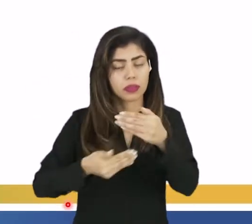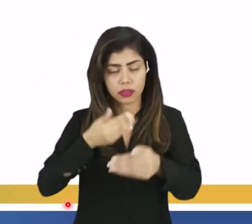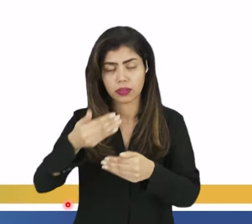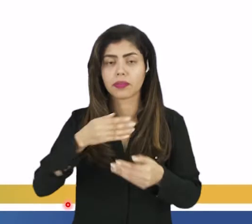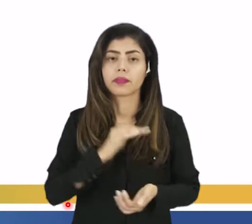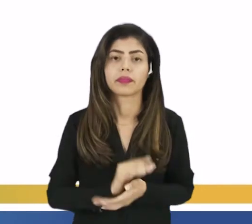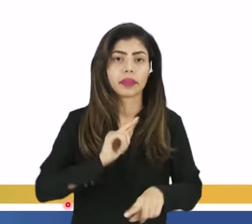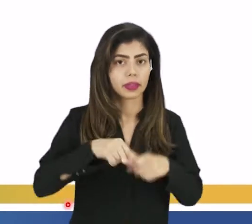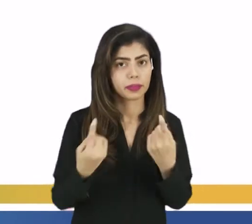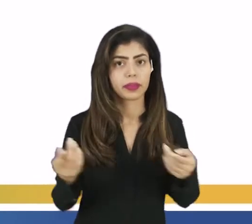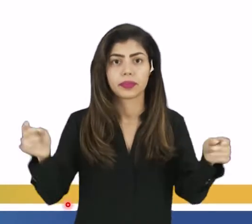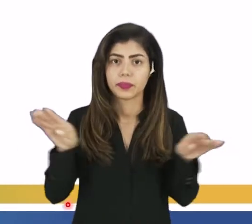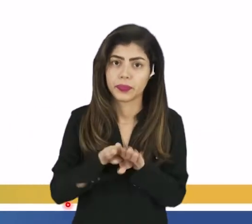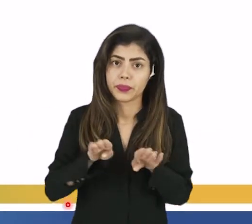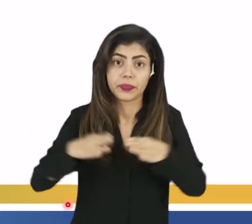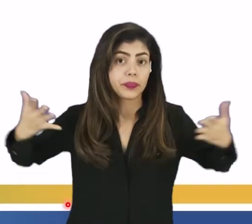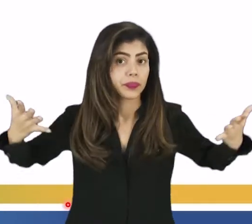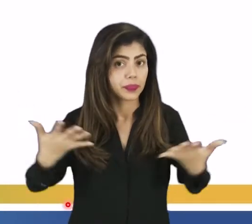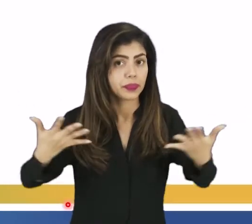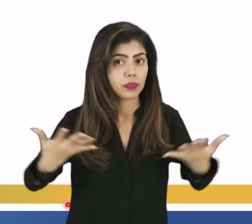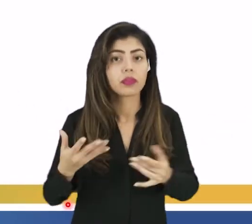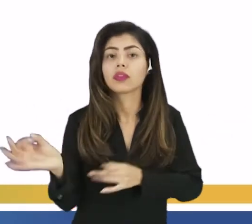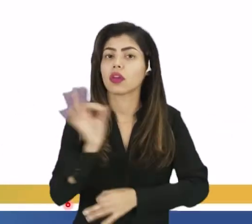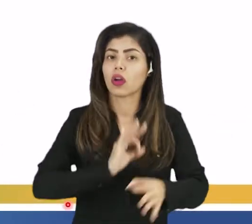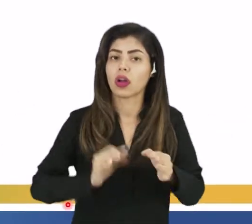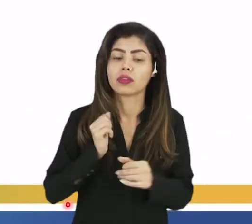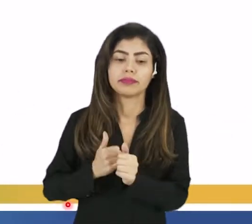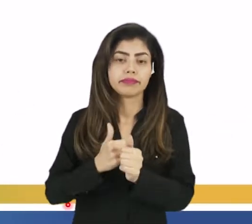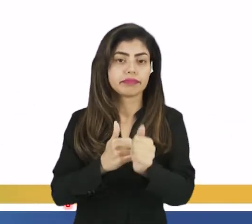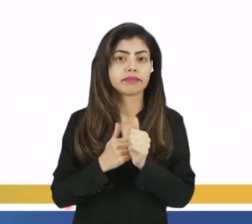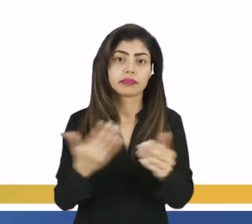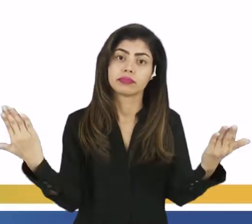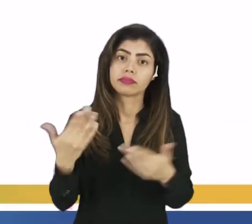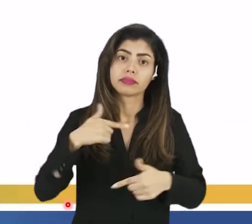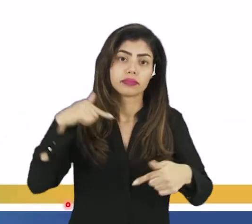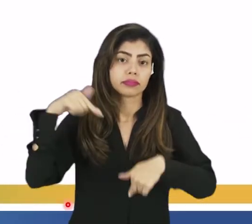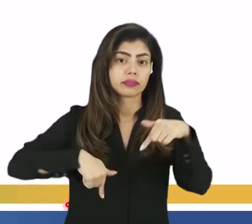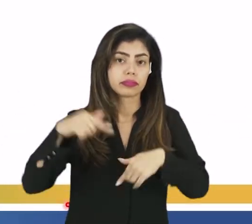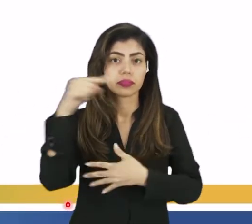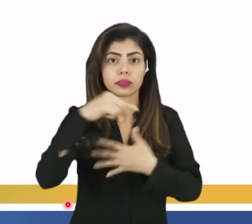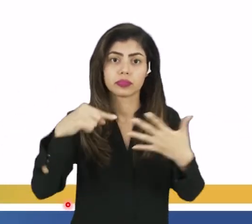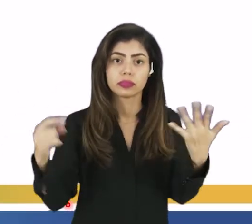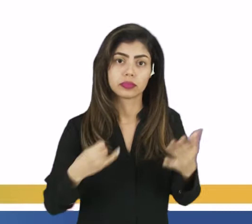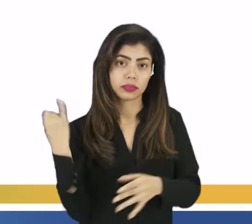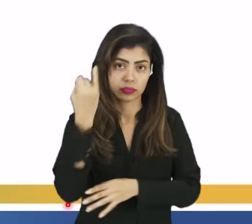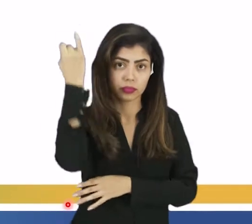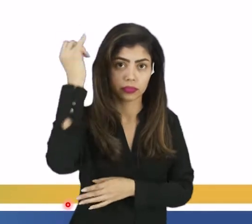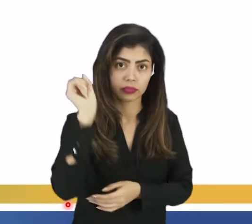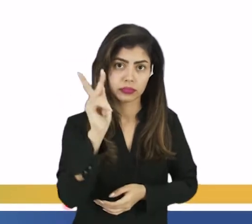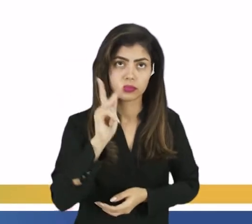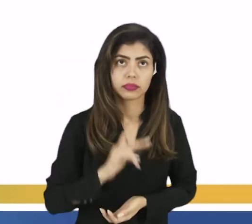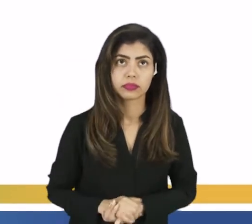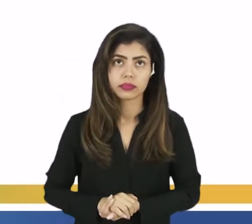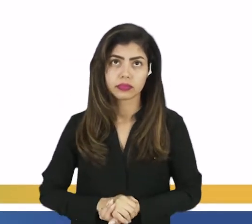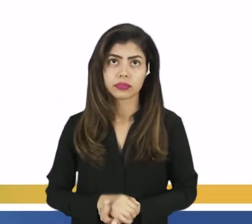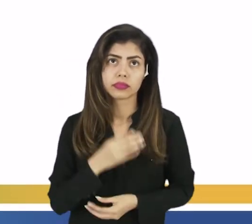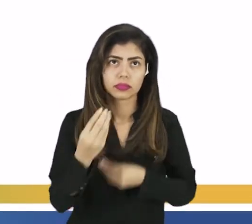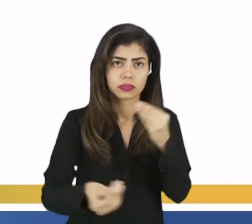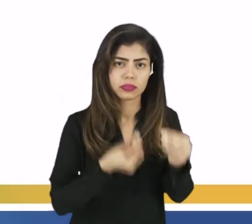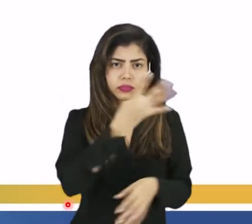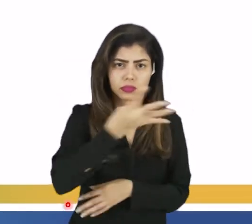nesse processo Mais atualmente a ordem que segue os elementos químicos Eles são um dos mais importantes